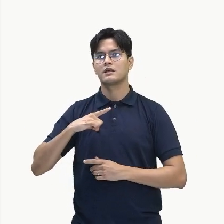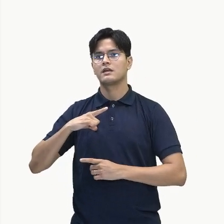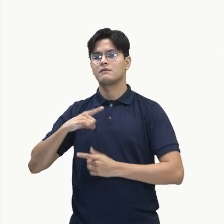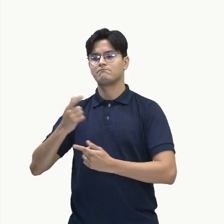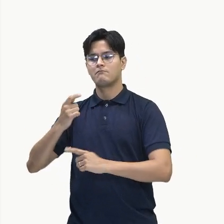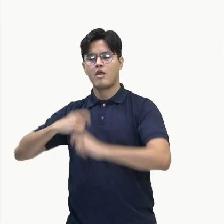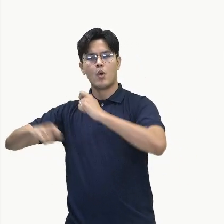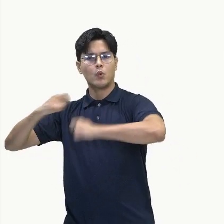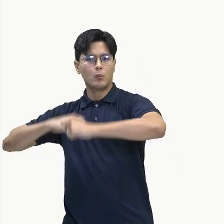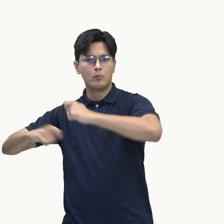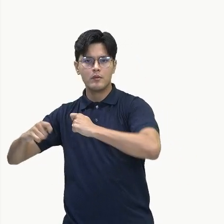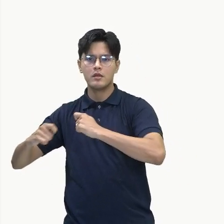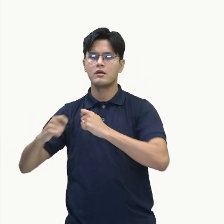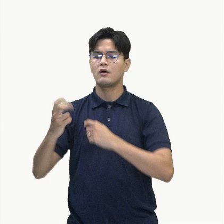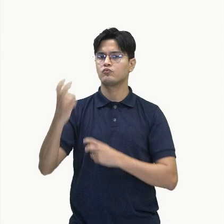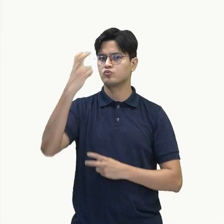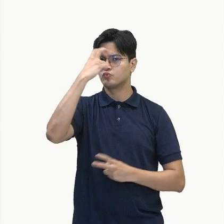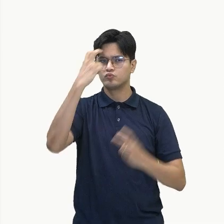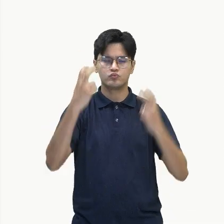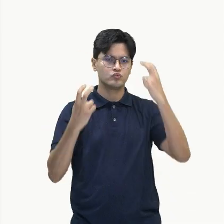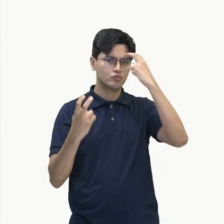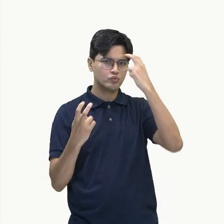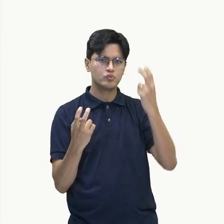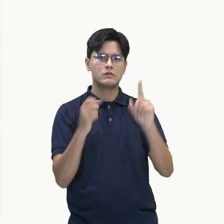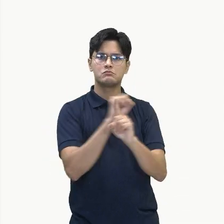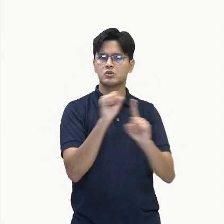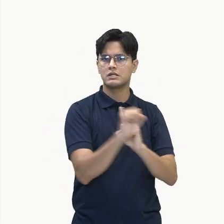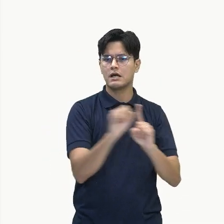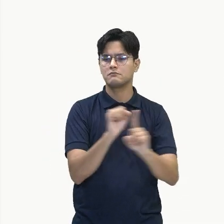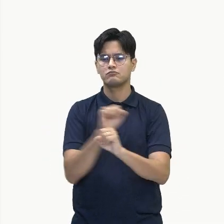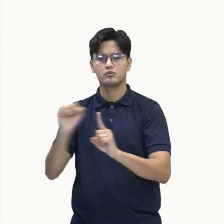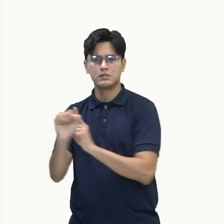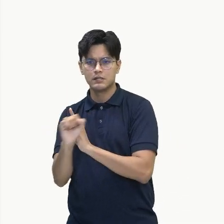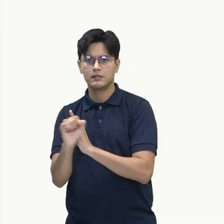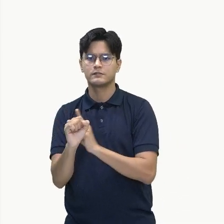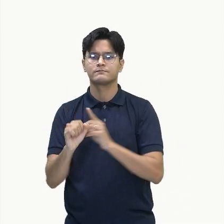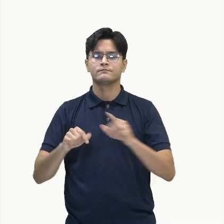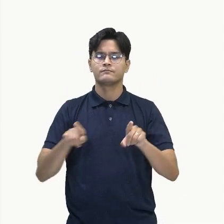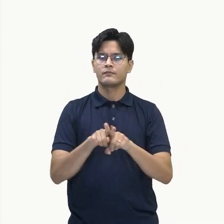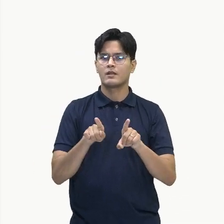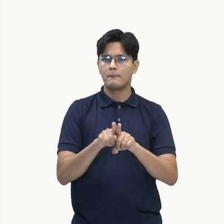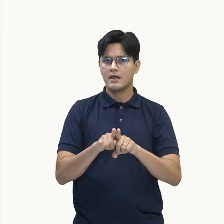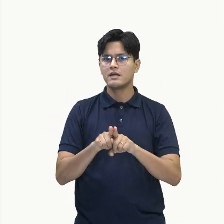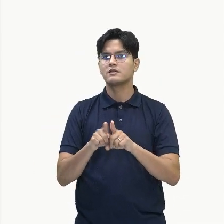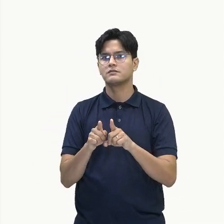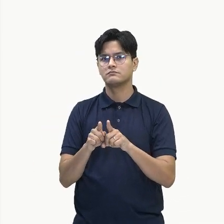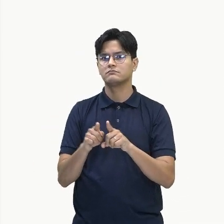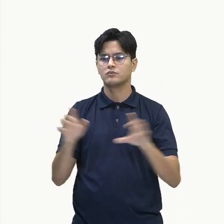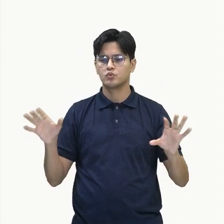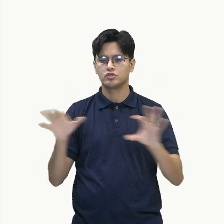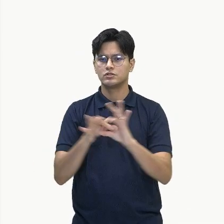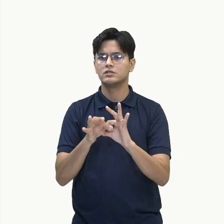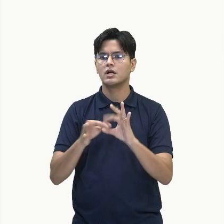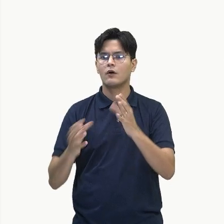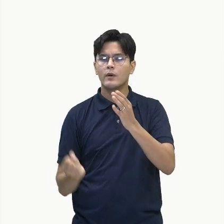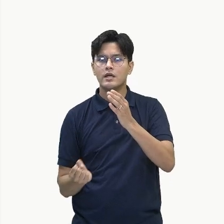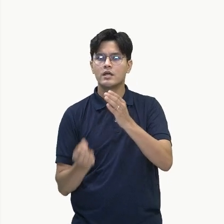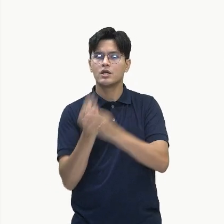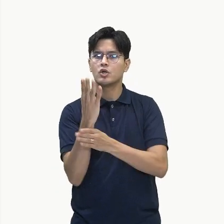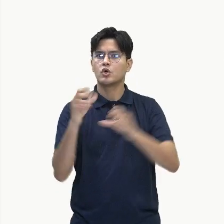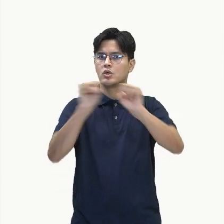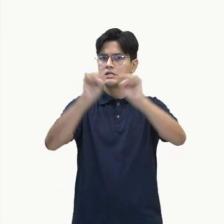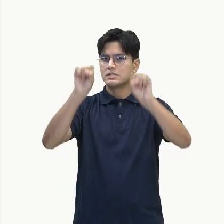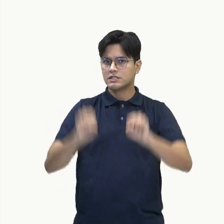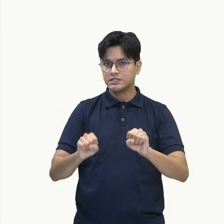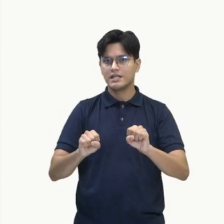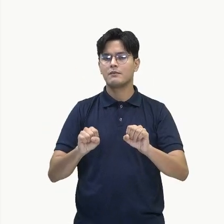culturas, né, às vezes também separa, né, sociedades de uma forma geral, e criou um sistema interdependente no mundo. O